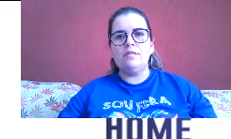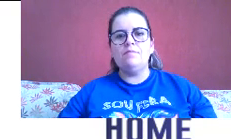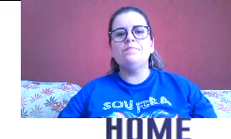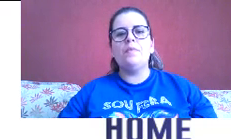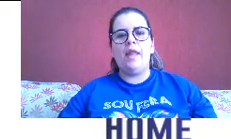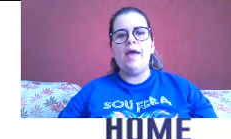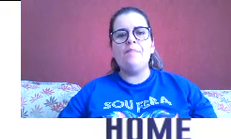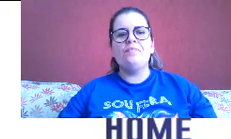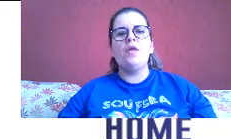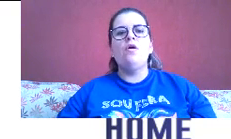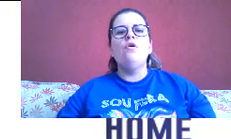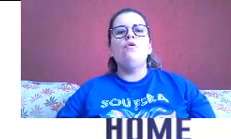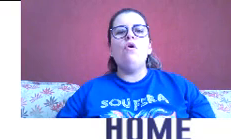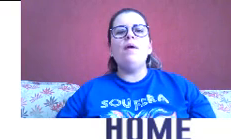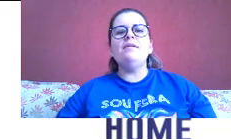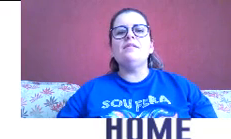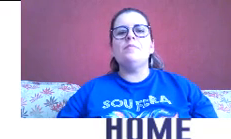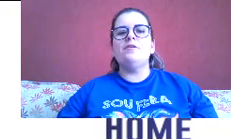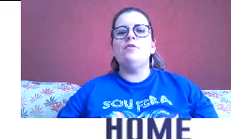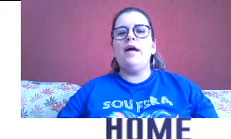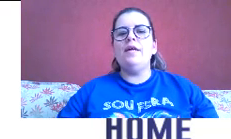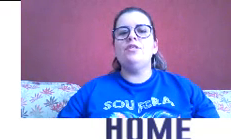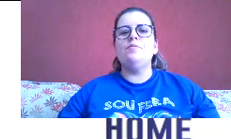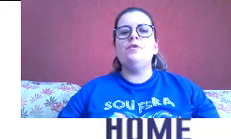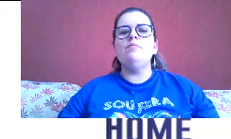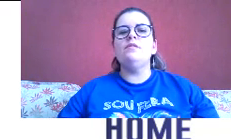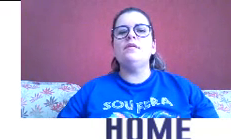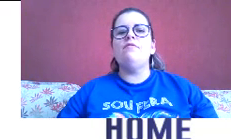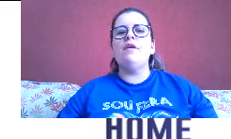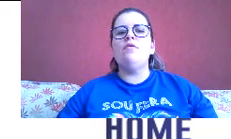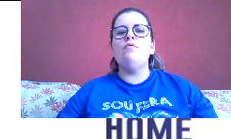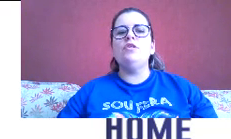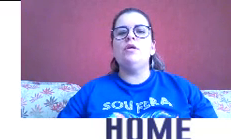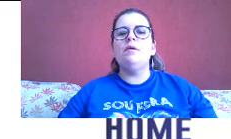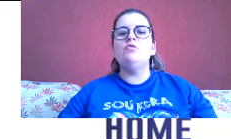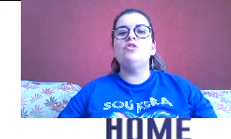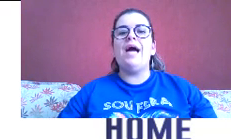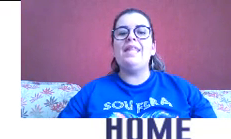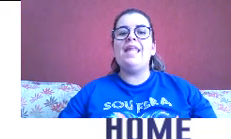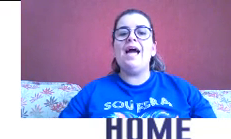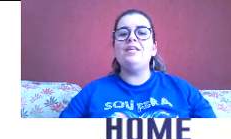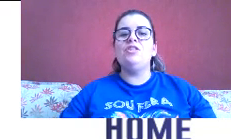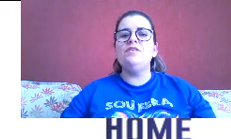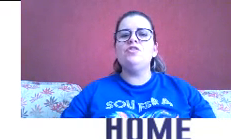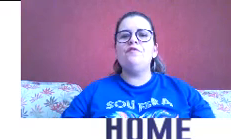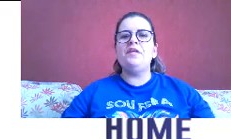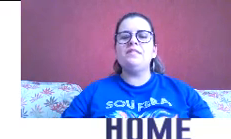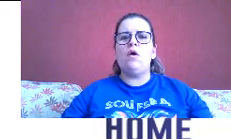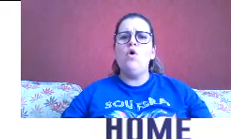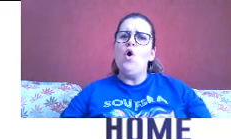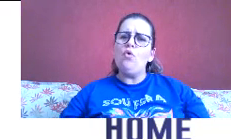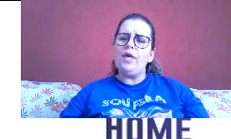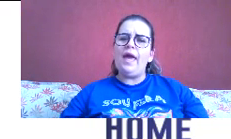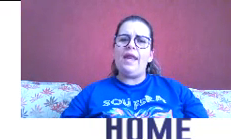personagens né com essas personagens podemos escrever o que chamamos de narrativas de